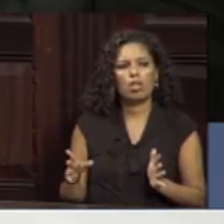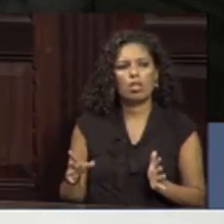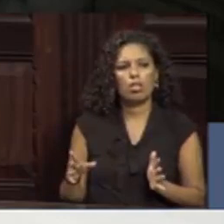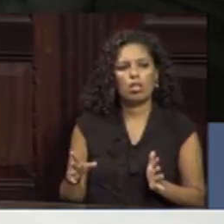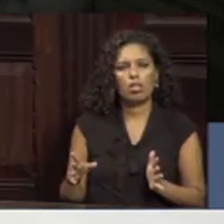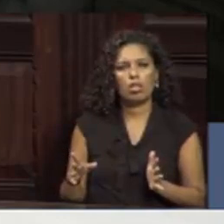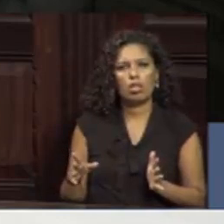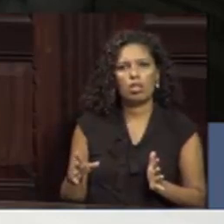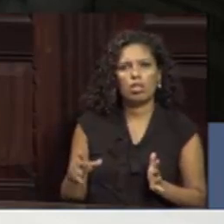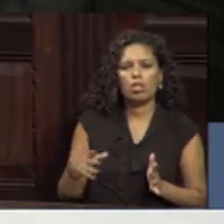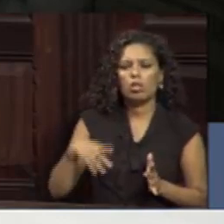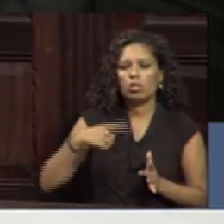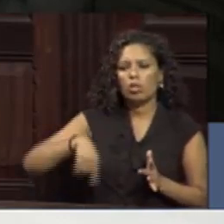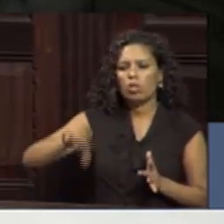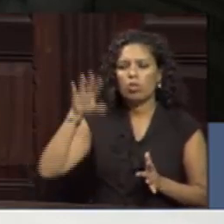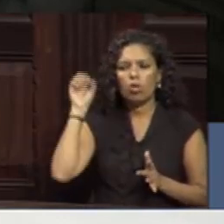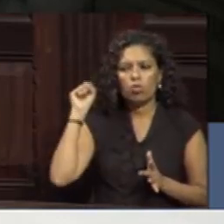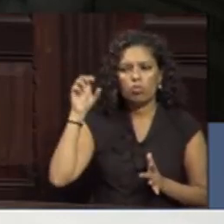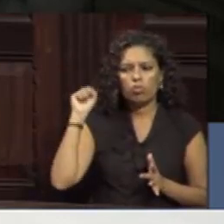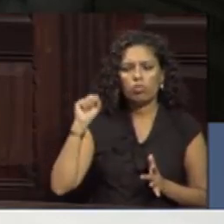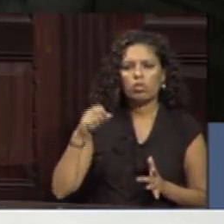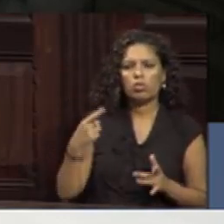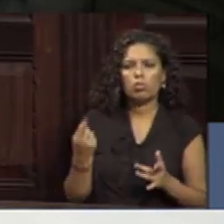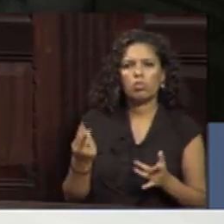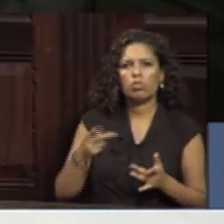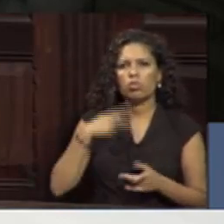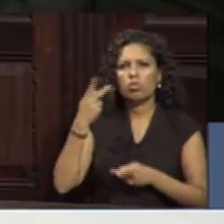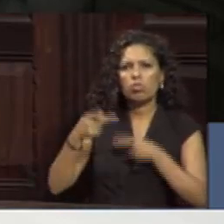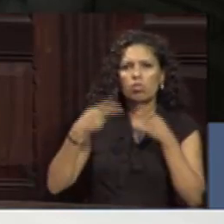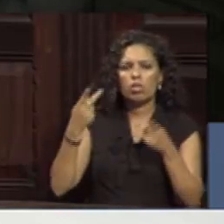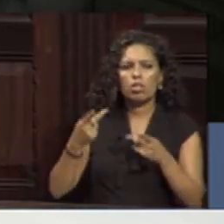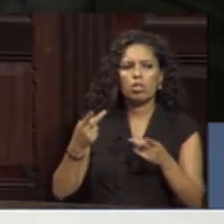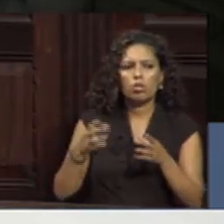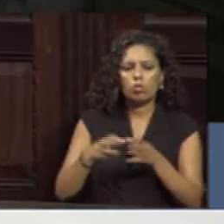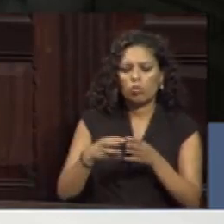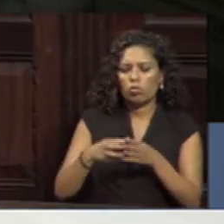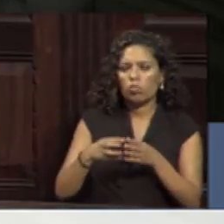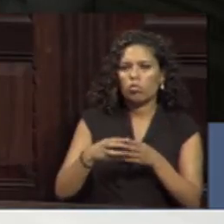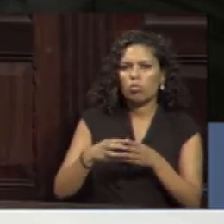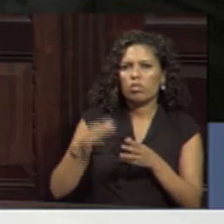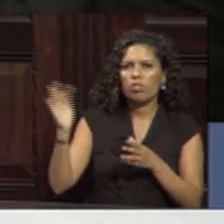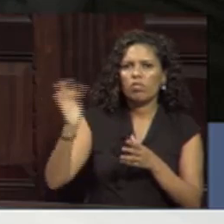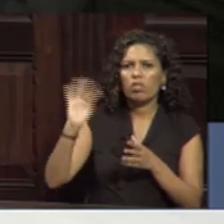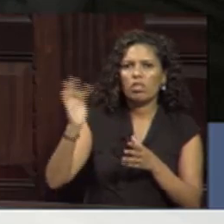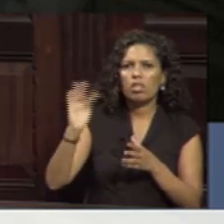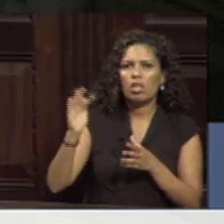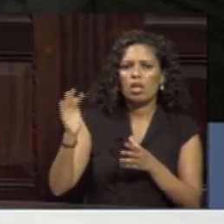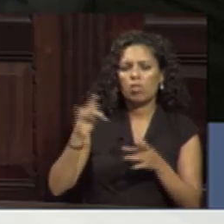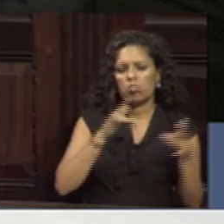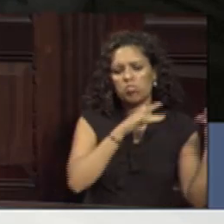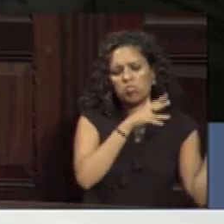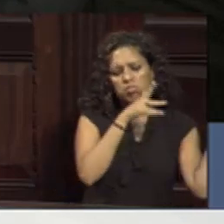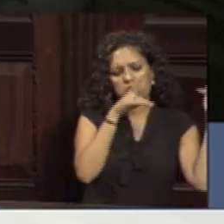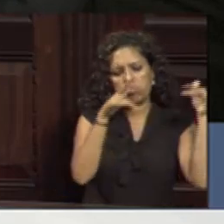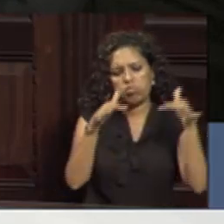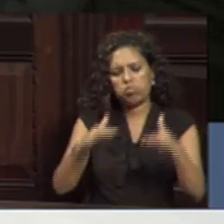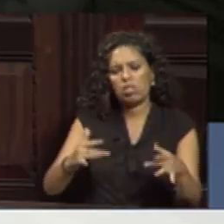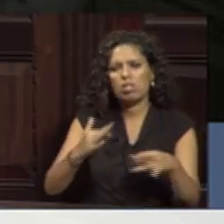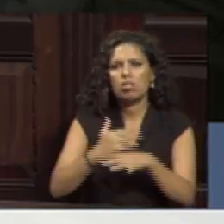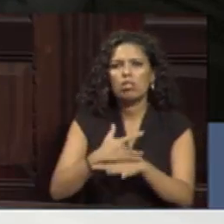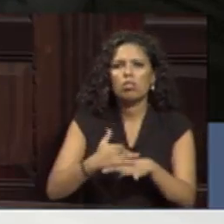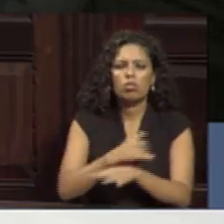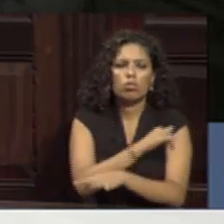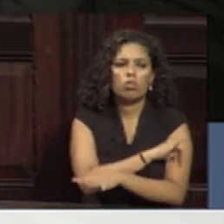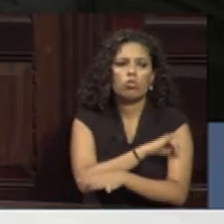vem para o Rio acompanhado de um grupo de policiais, policiais federais. Nós acompanhamos aí,